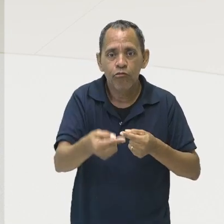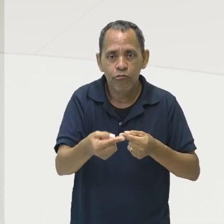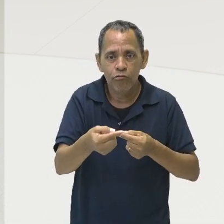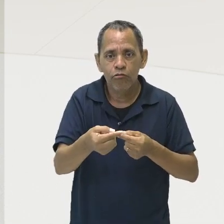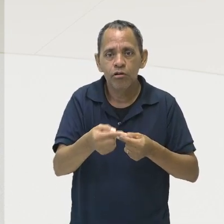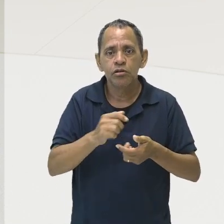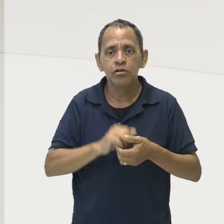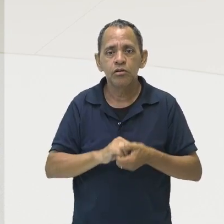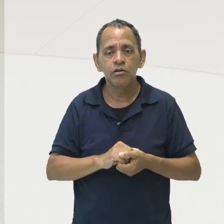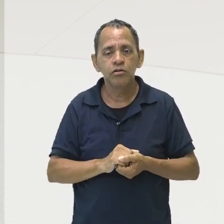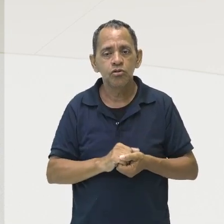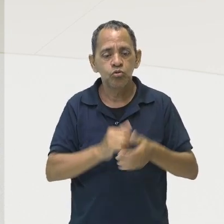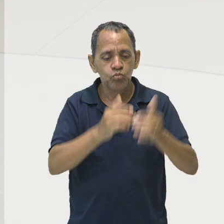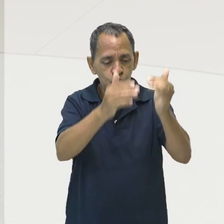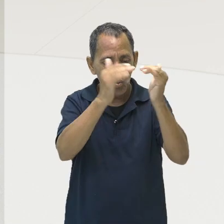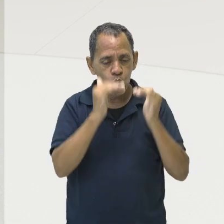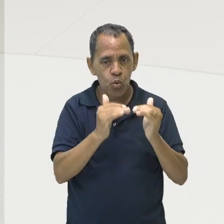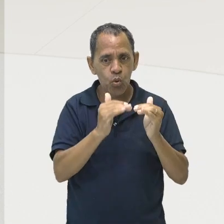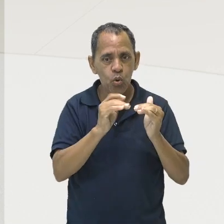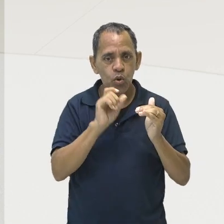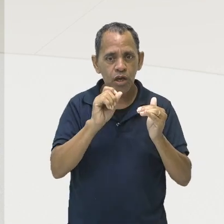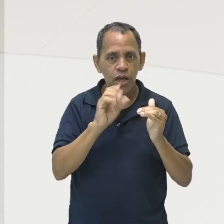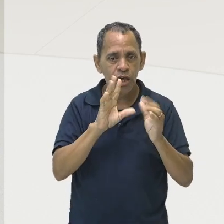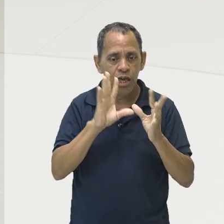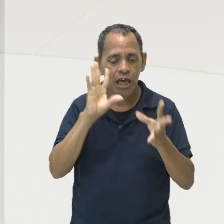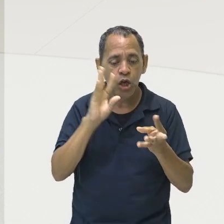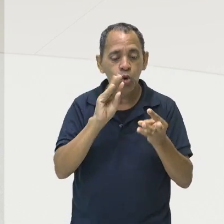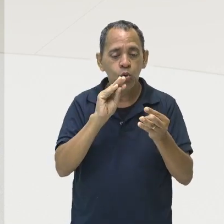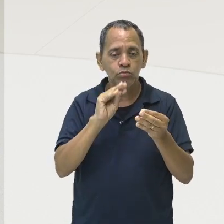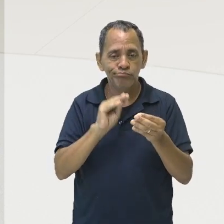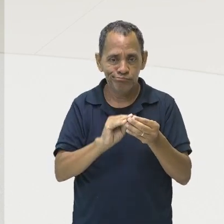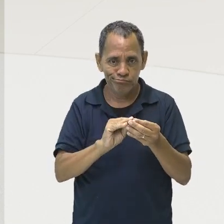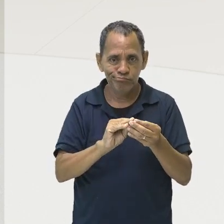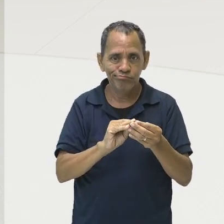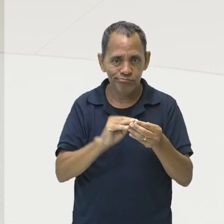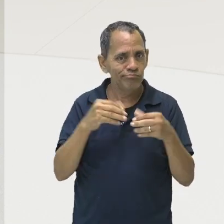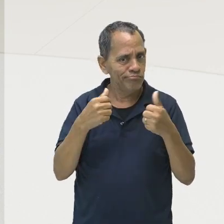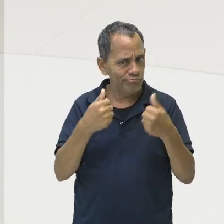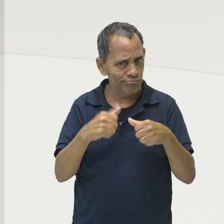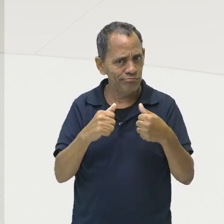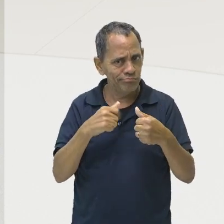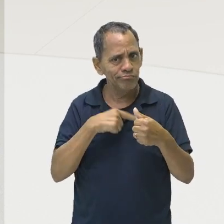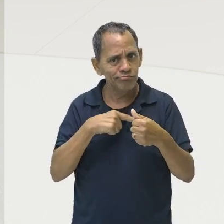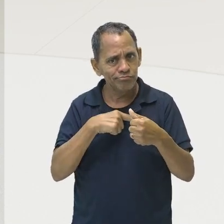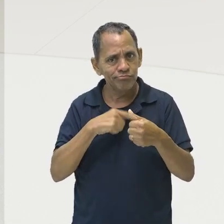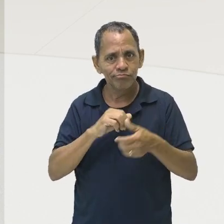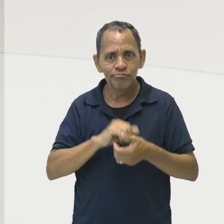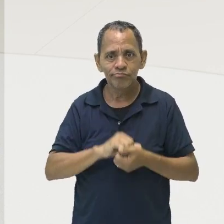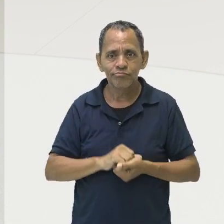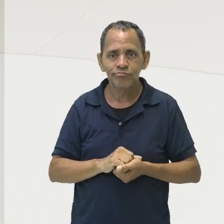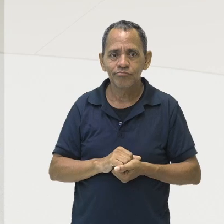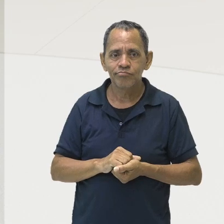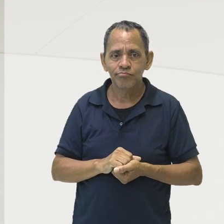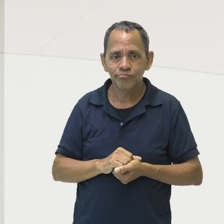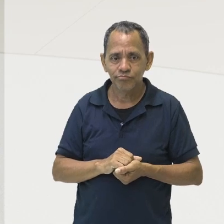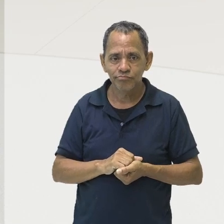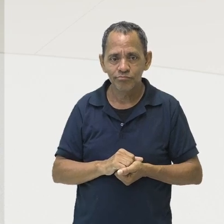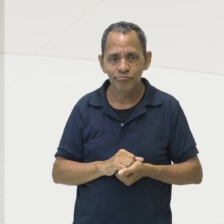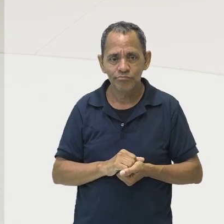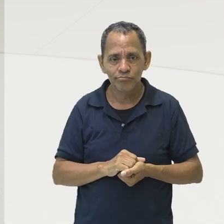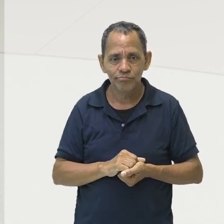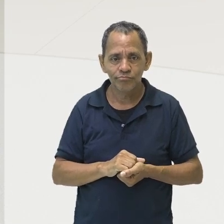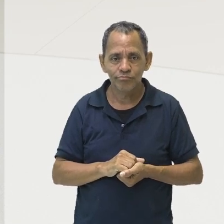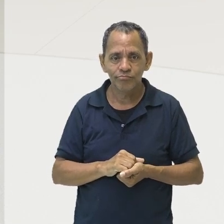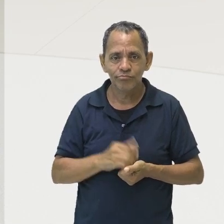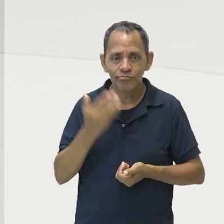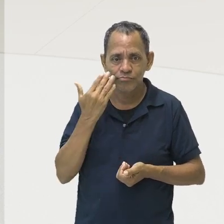desenvolvimento, vem o quê? A conclusão, isso mesmo. A conclusão, vamos ver então aí o que nós temos na